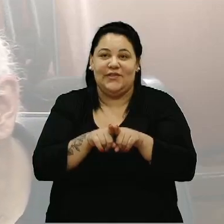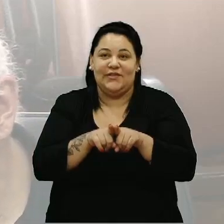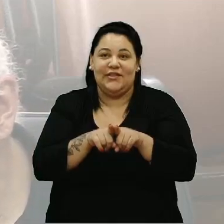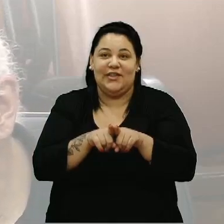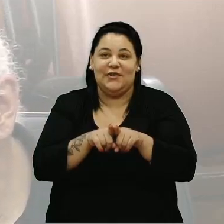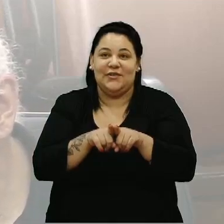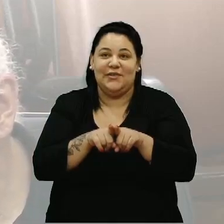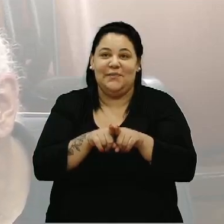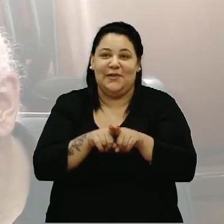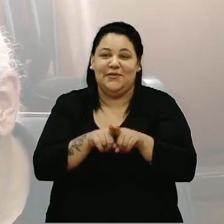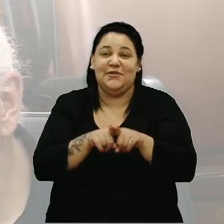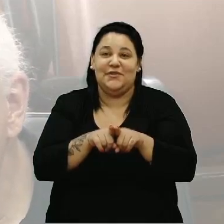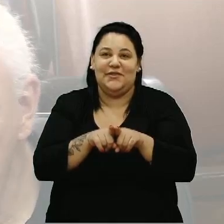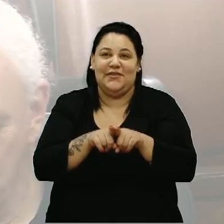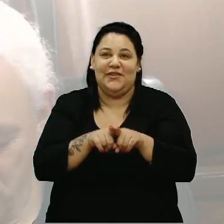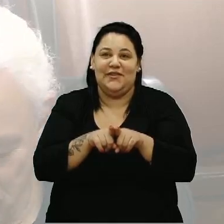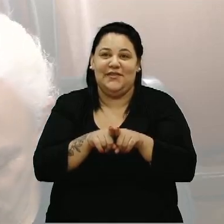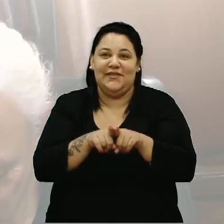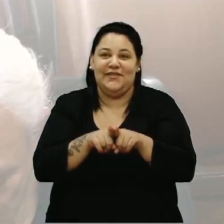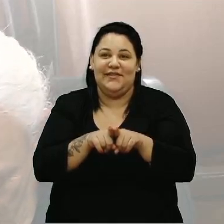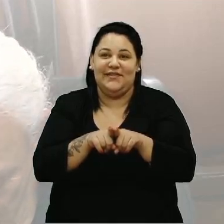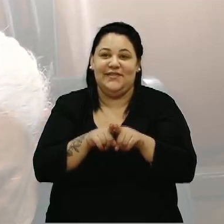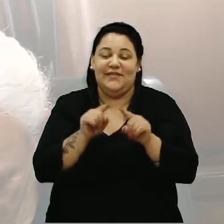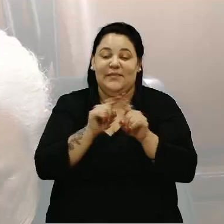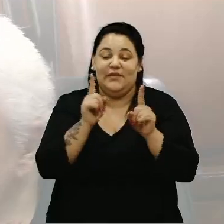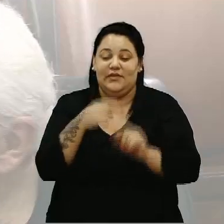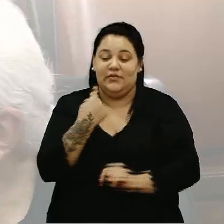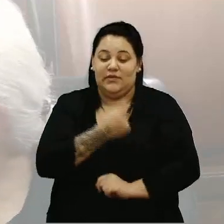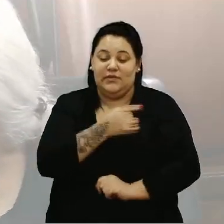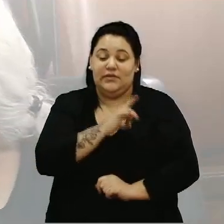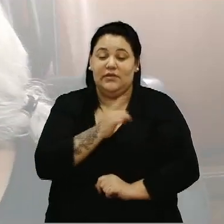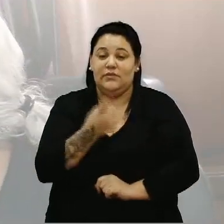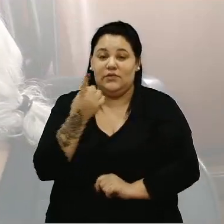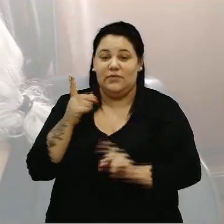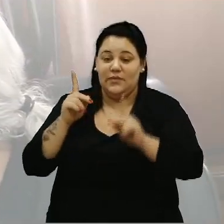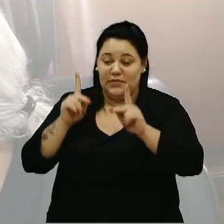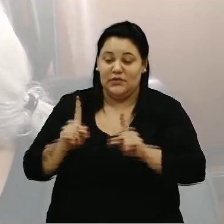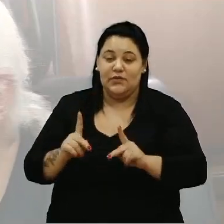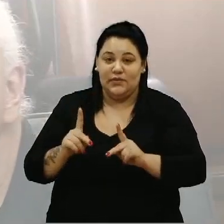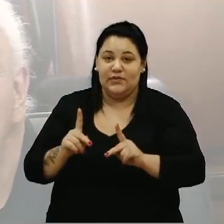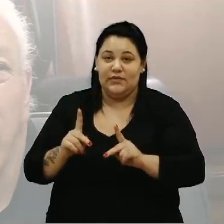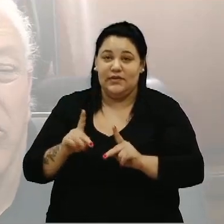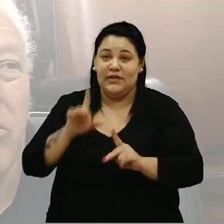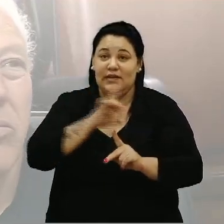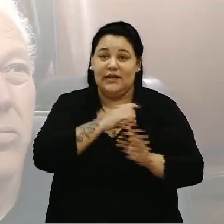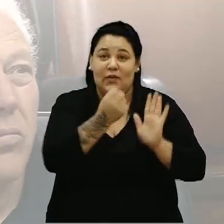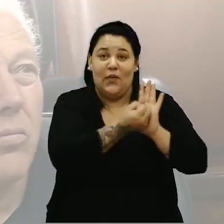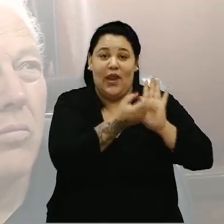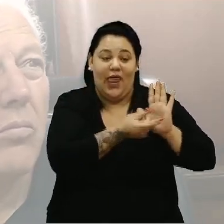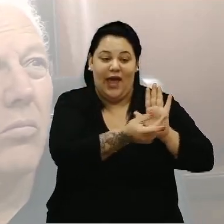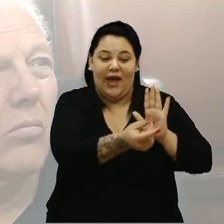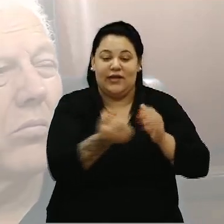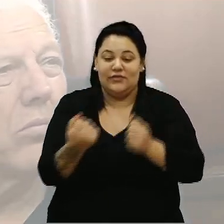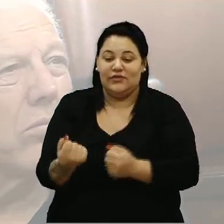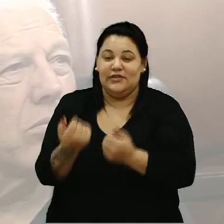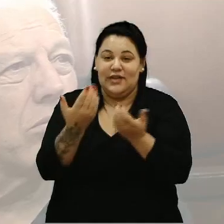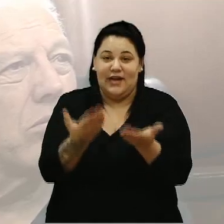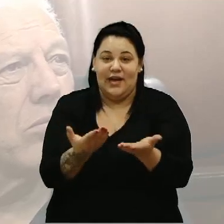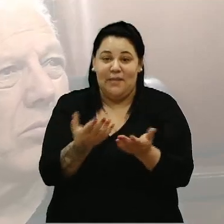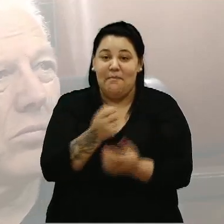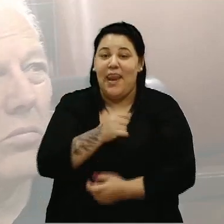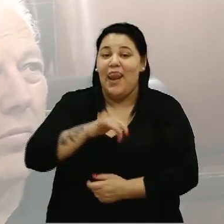Volmir Mosquen, mas nós temos aqui uma pessoa que tem o legado de entregar milhares de